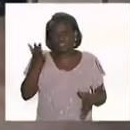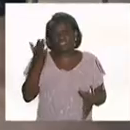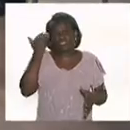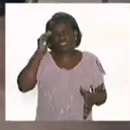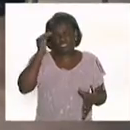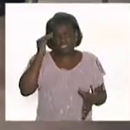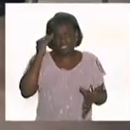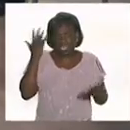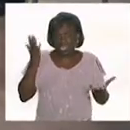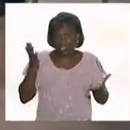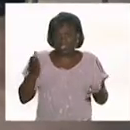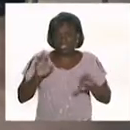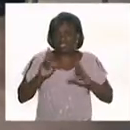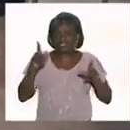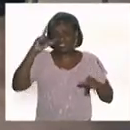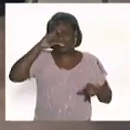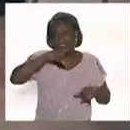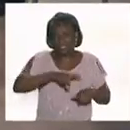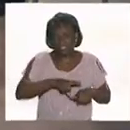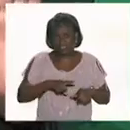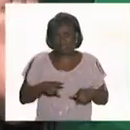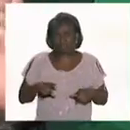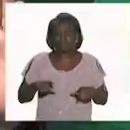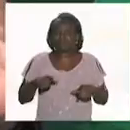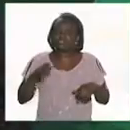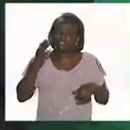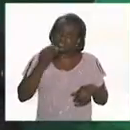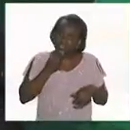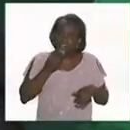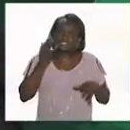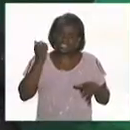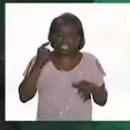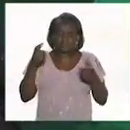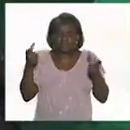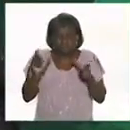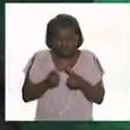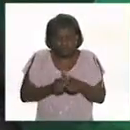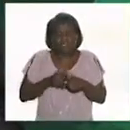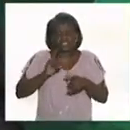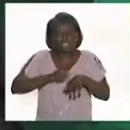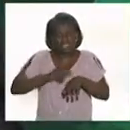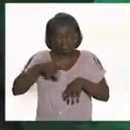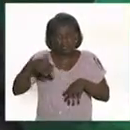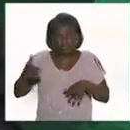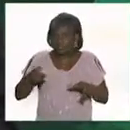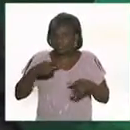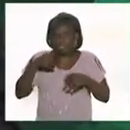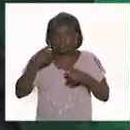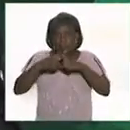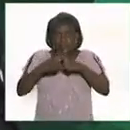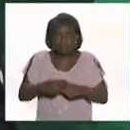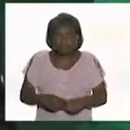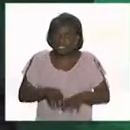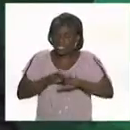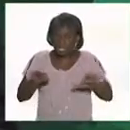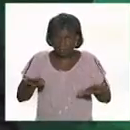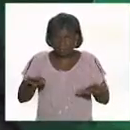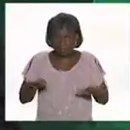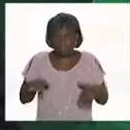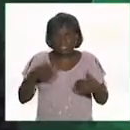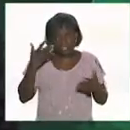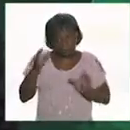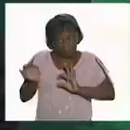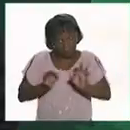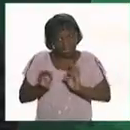como é fácil. Essa fórmula de decisão já é mais complicada, né? Claro que você está querendo enxugar o campeonato e em determinado momento não vai ter mais fase preliminar,